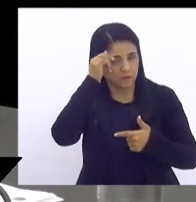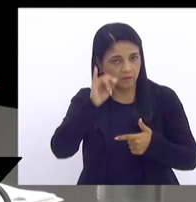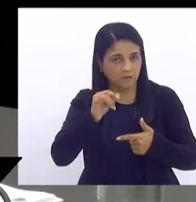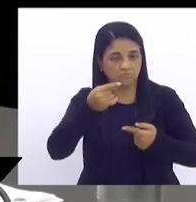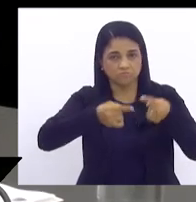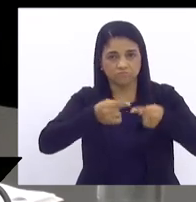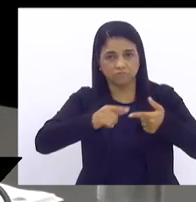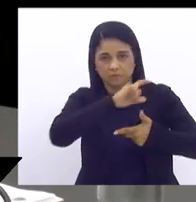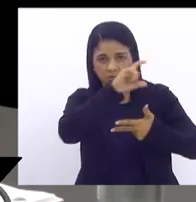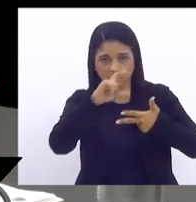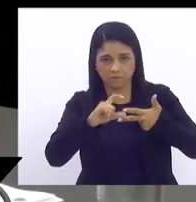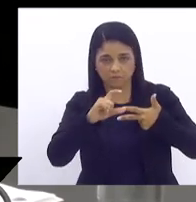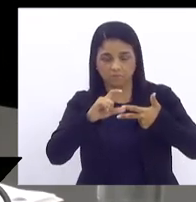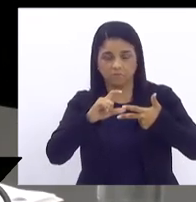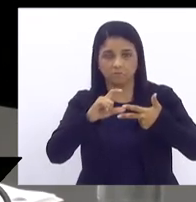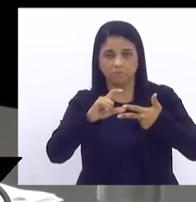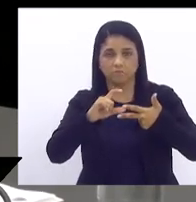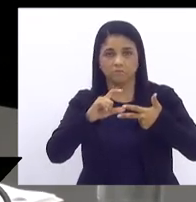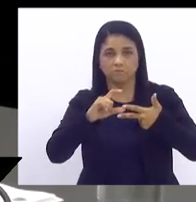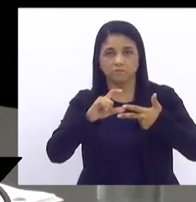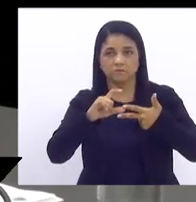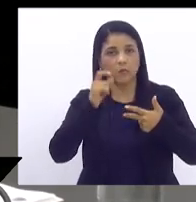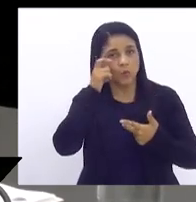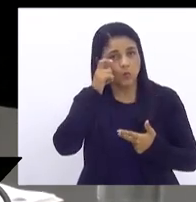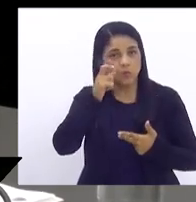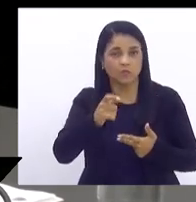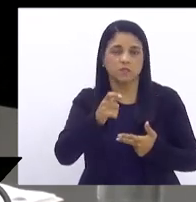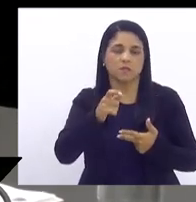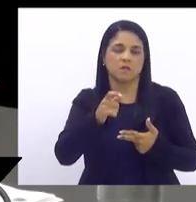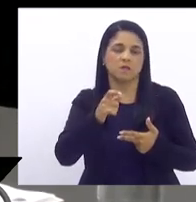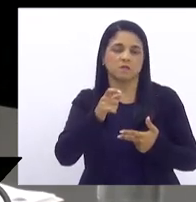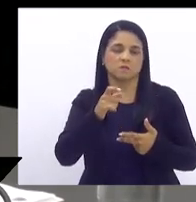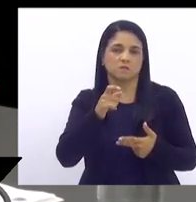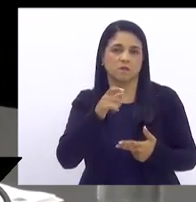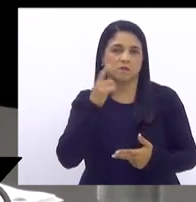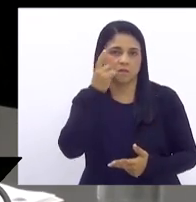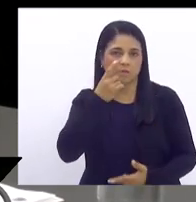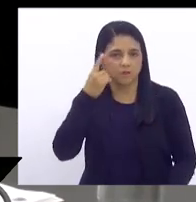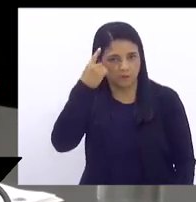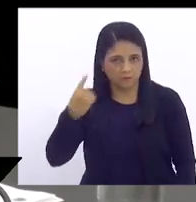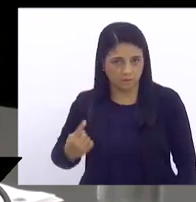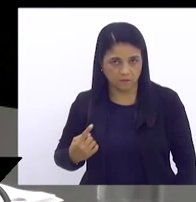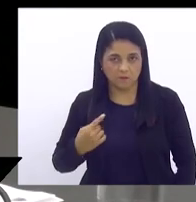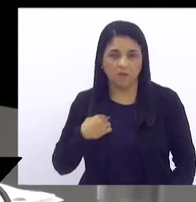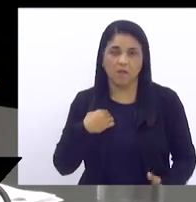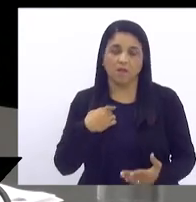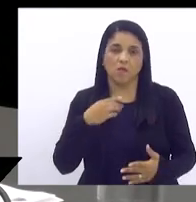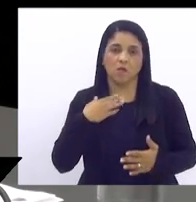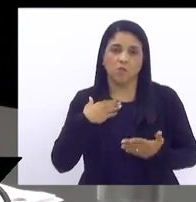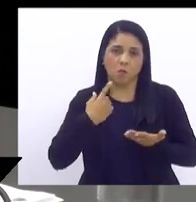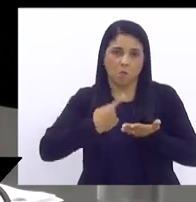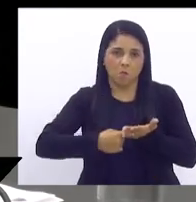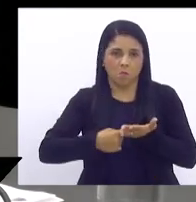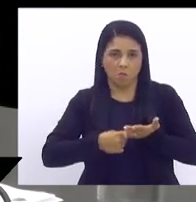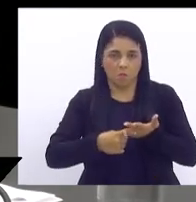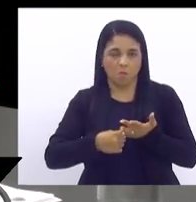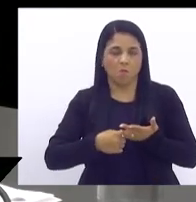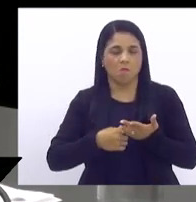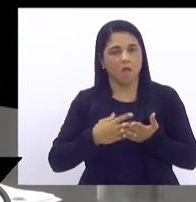Poder Executivo, salvo aguardando o interesse da deputada. Eu não me oponho a aprovar o parecer do